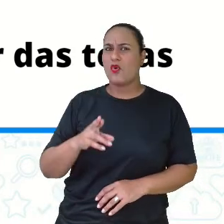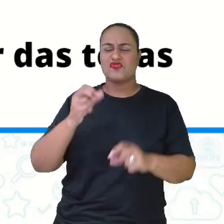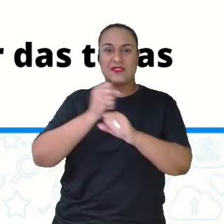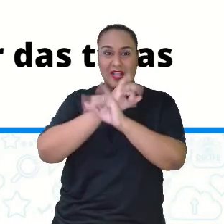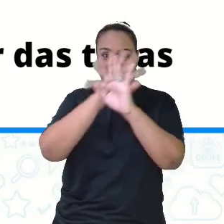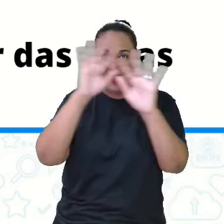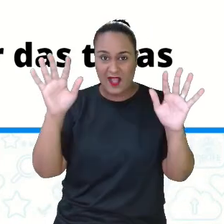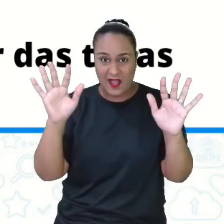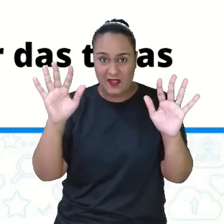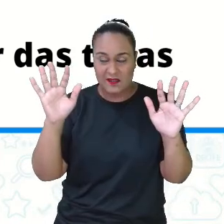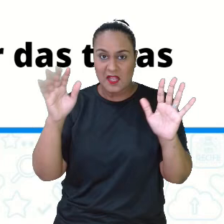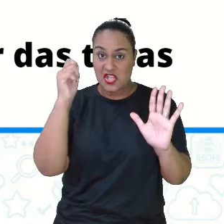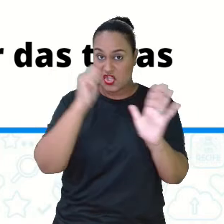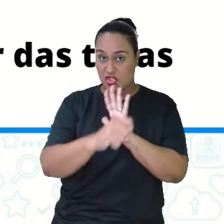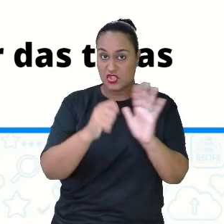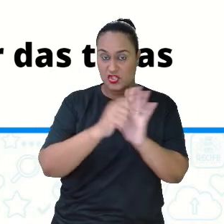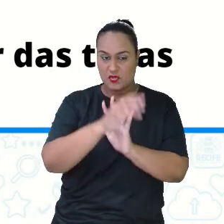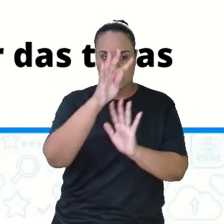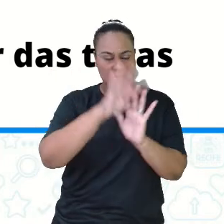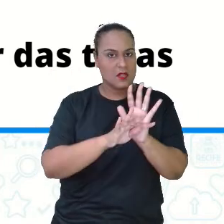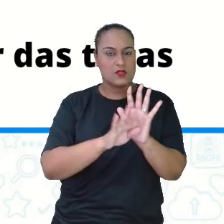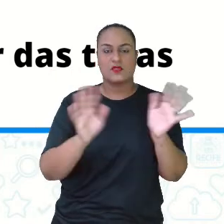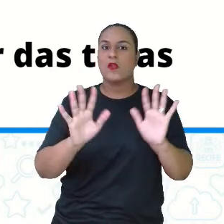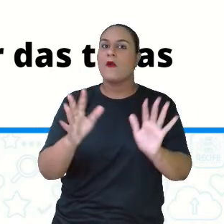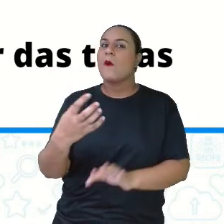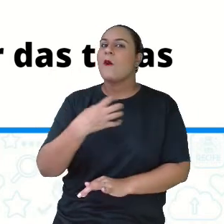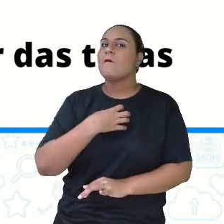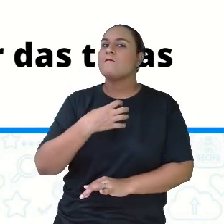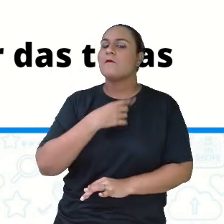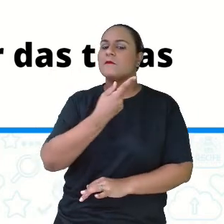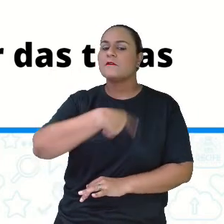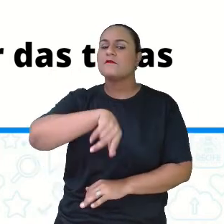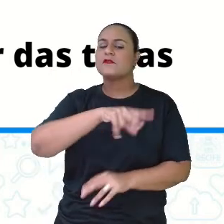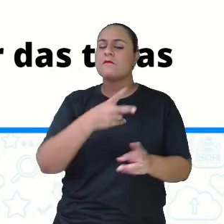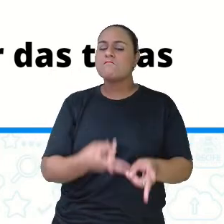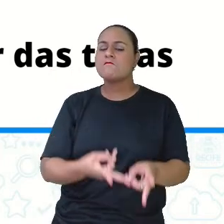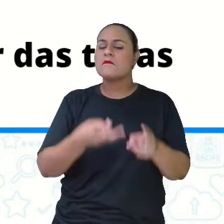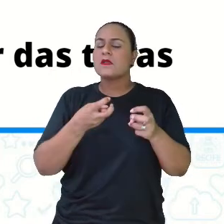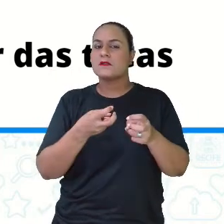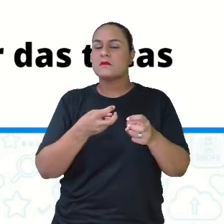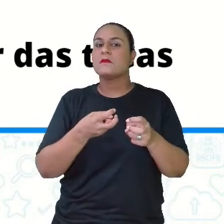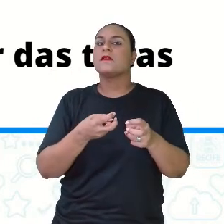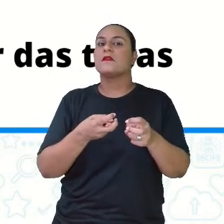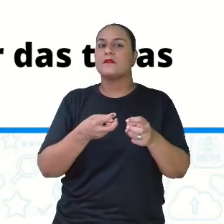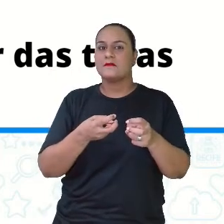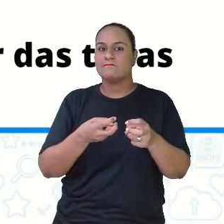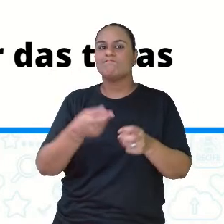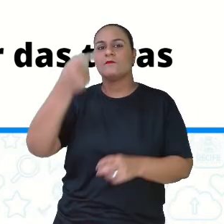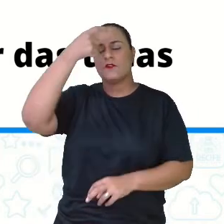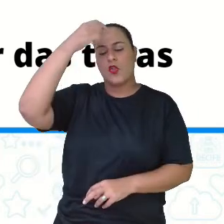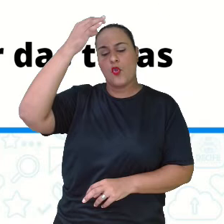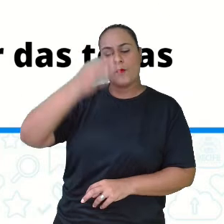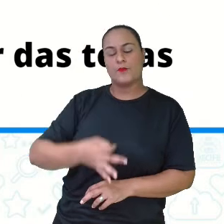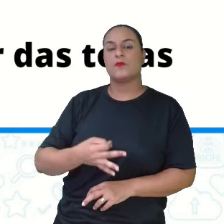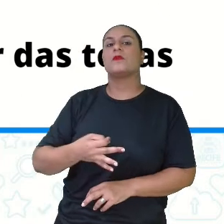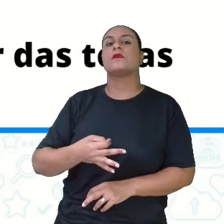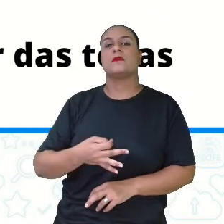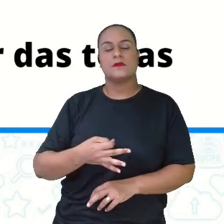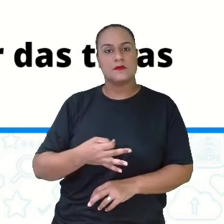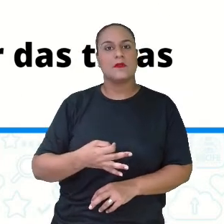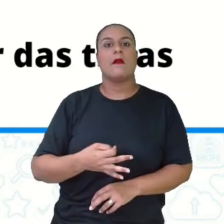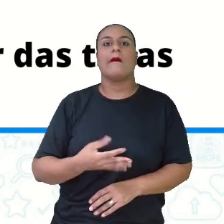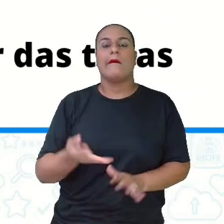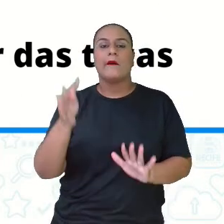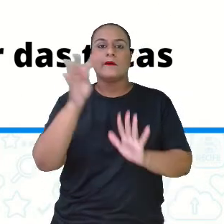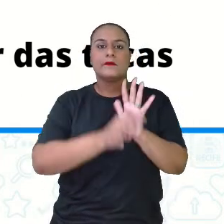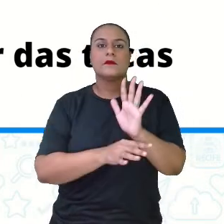está escrita no texto. Então, é uma forma de você entender, você compreender o texto. É uma ideia